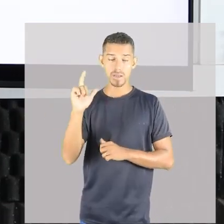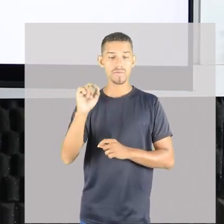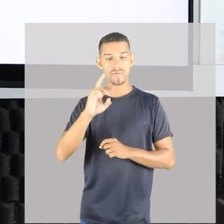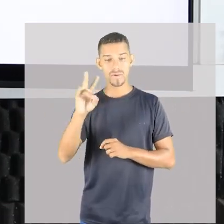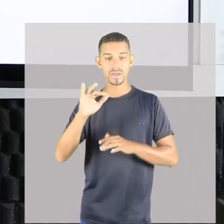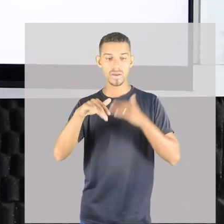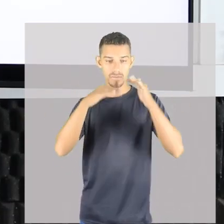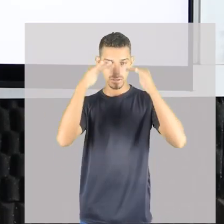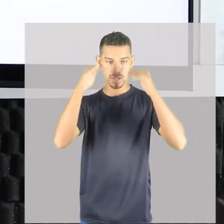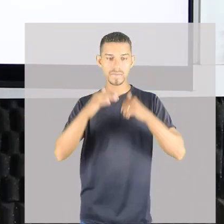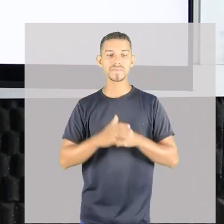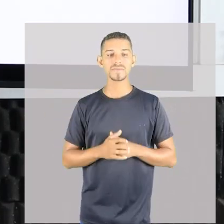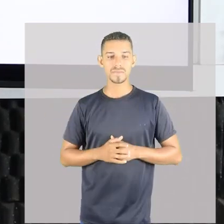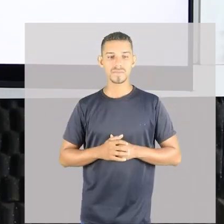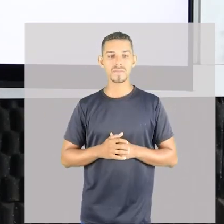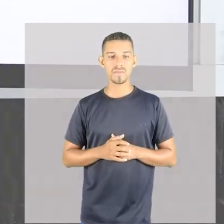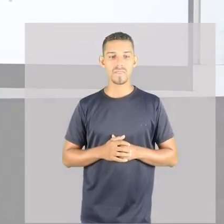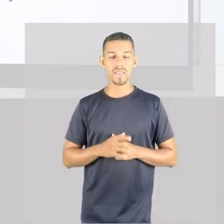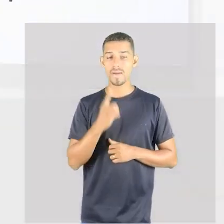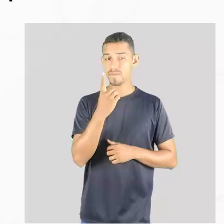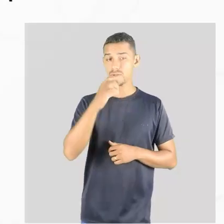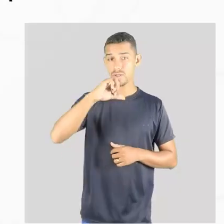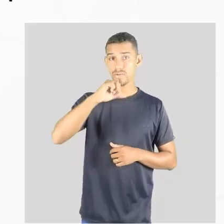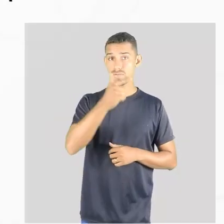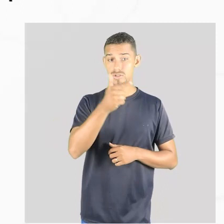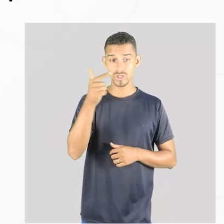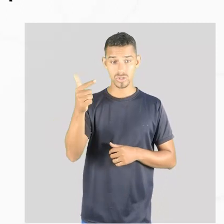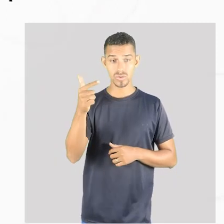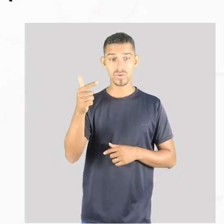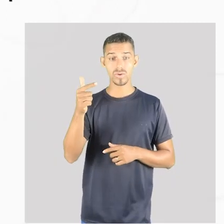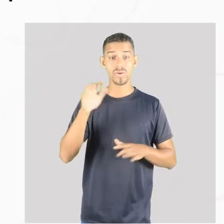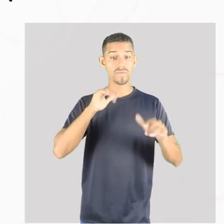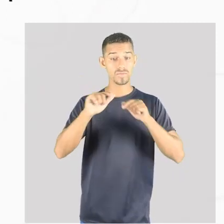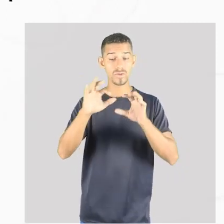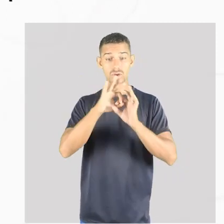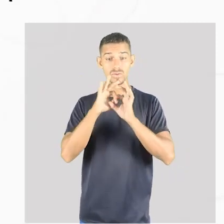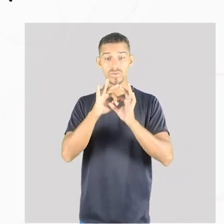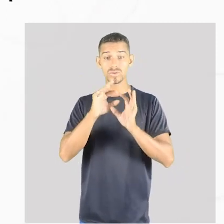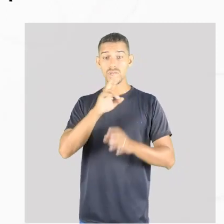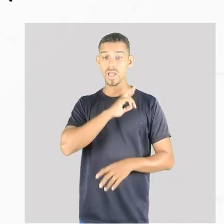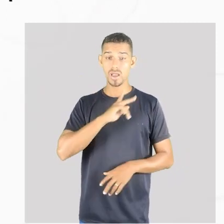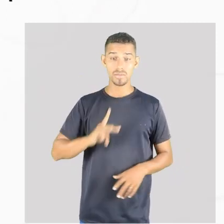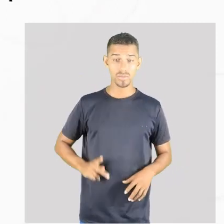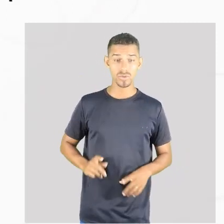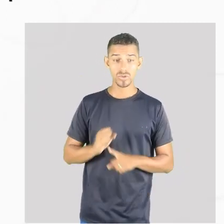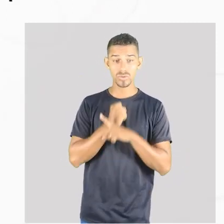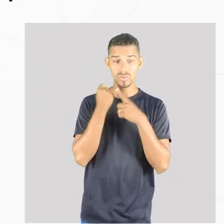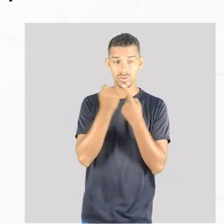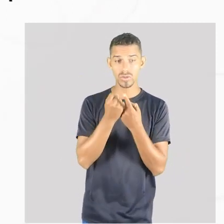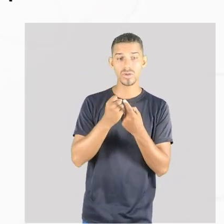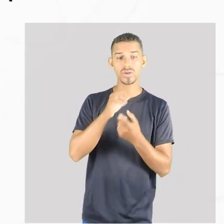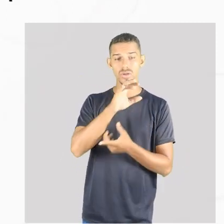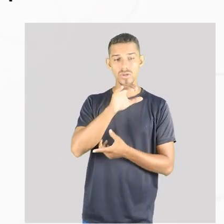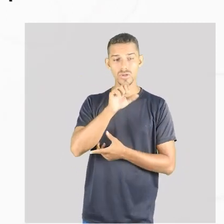avançar. Em 1922, a formação da União das Repúblicas Socialistas